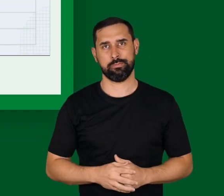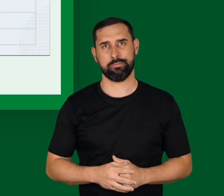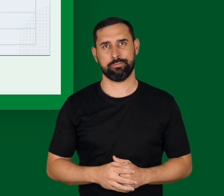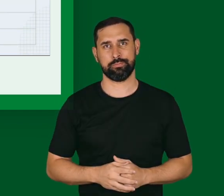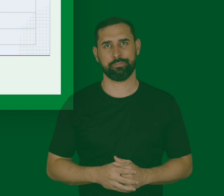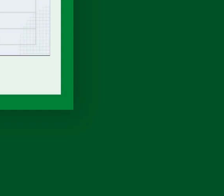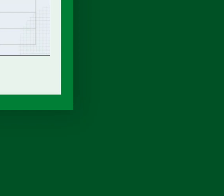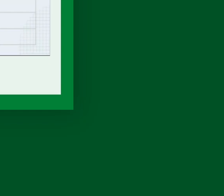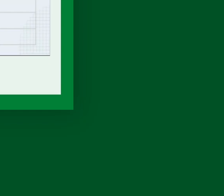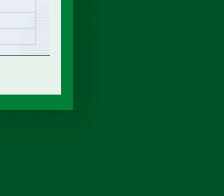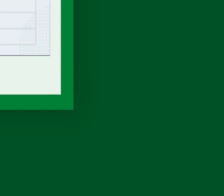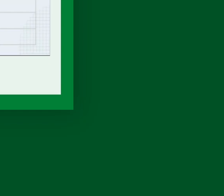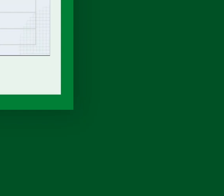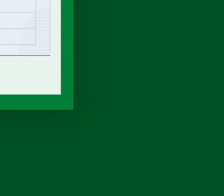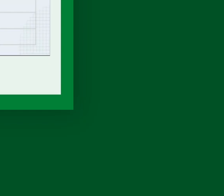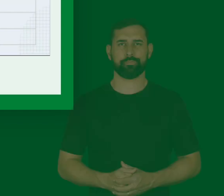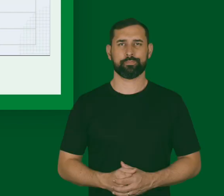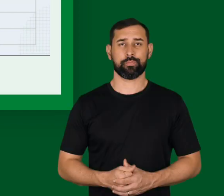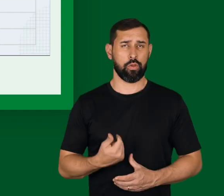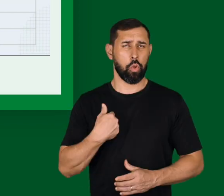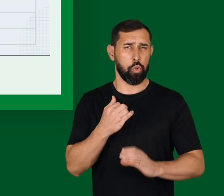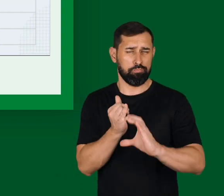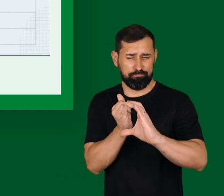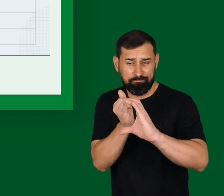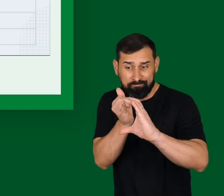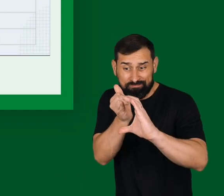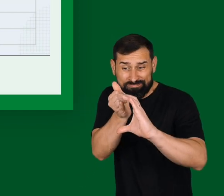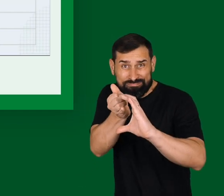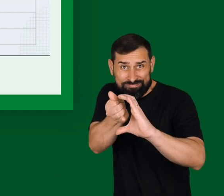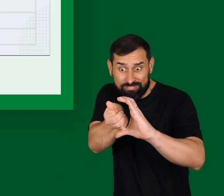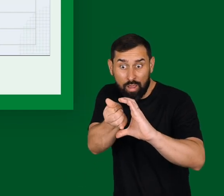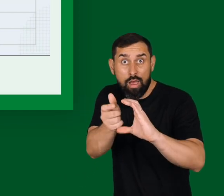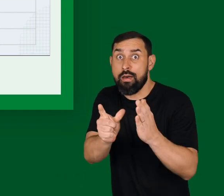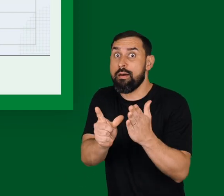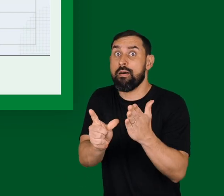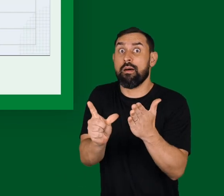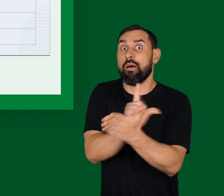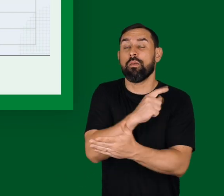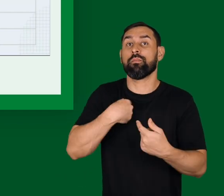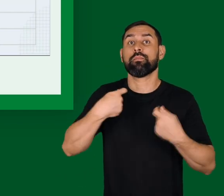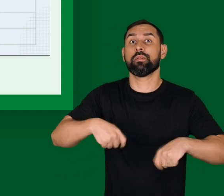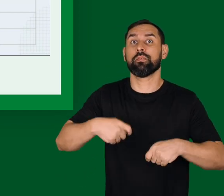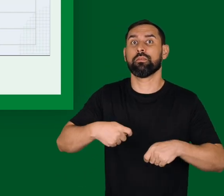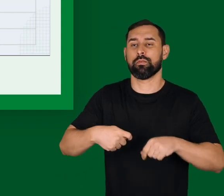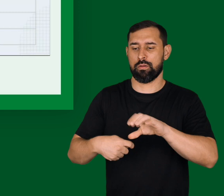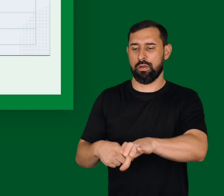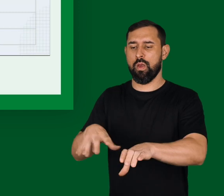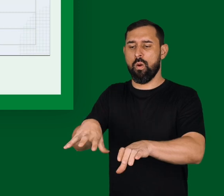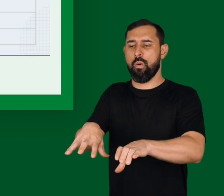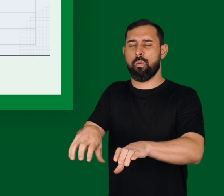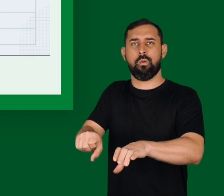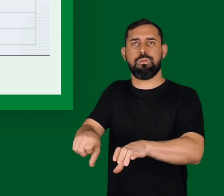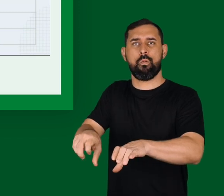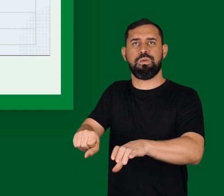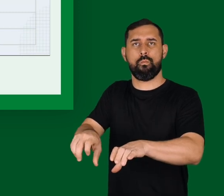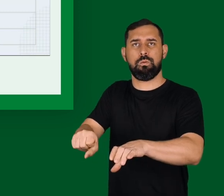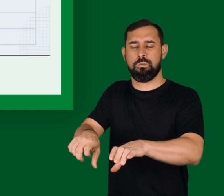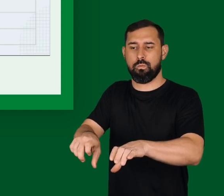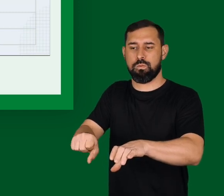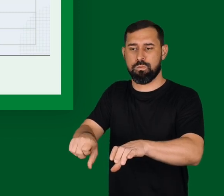tudo pronto, tá bom? O ideal é que antes da intubação, a gente faça o quê?